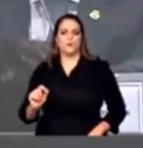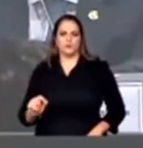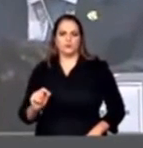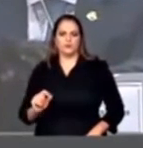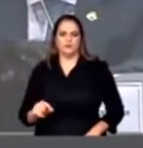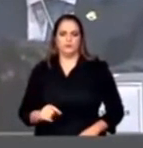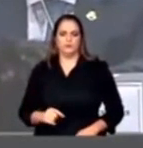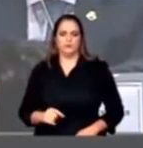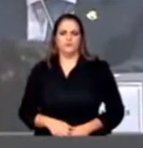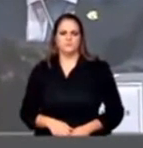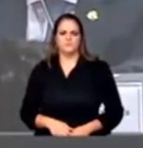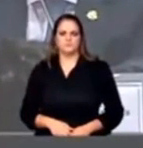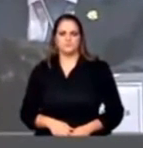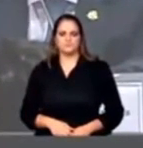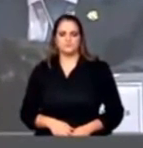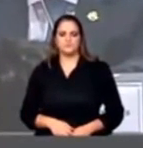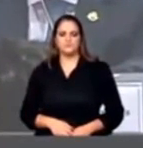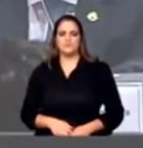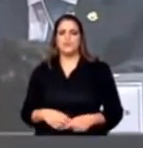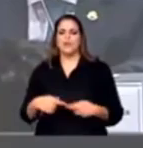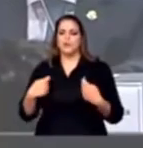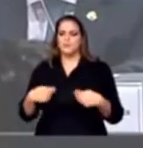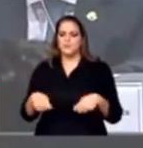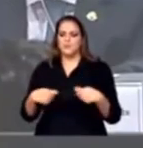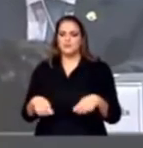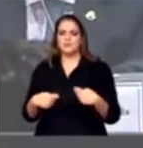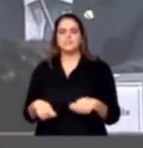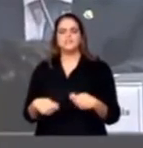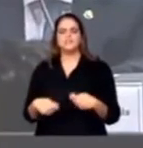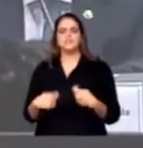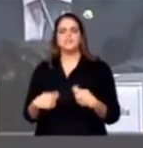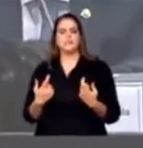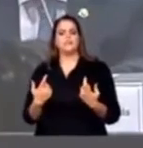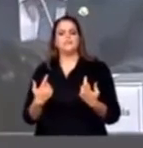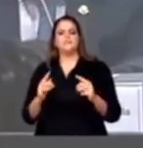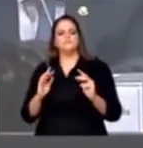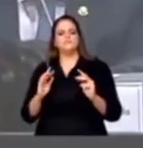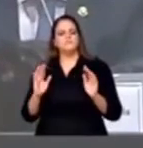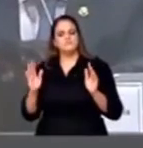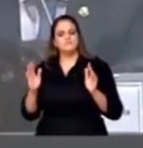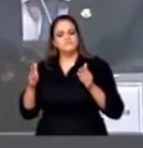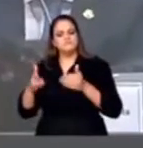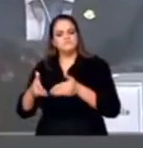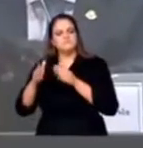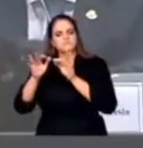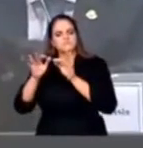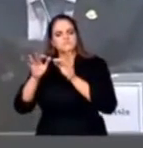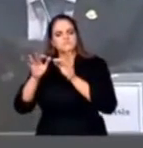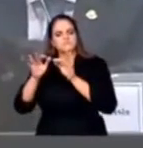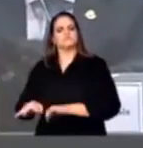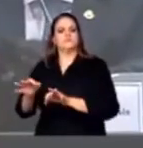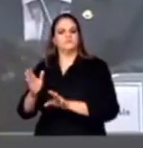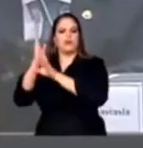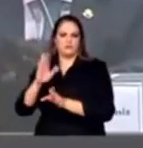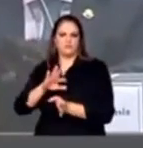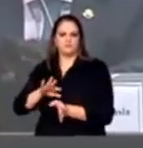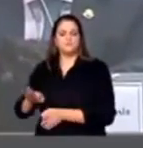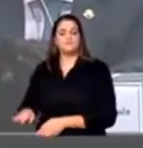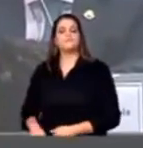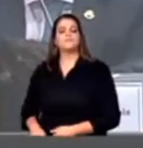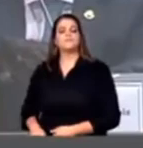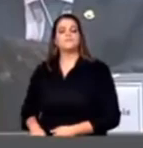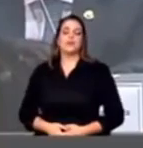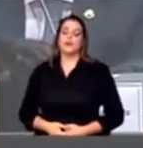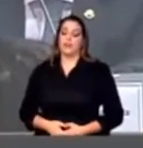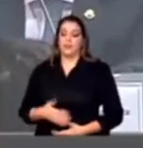só. É exatamente com essa ideia também que nós devemos nos firmar. Senhor presidente, agradeço demais. Vamos